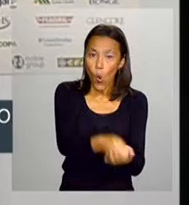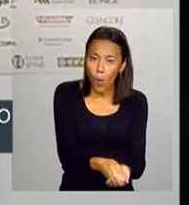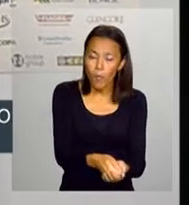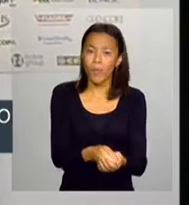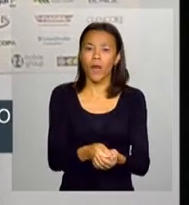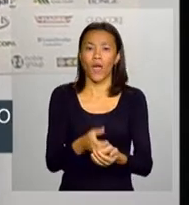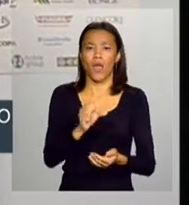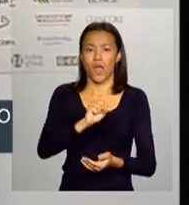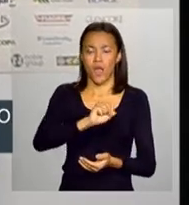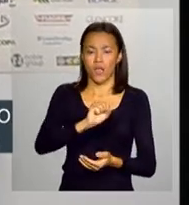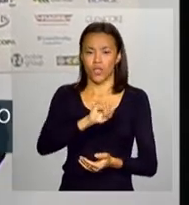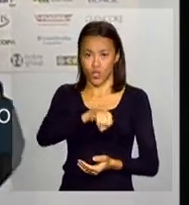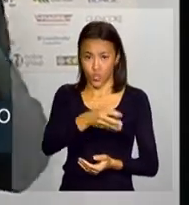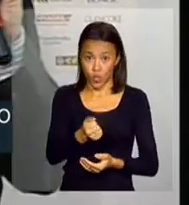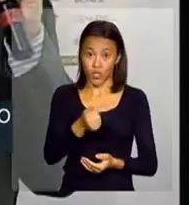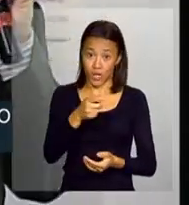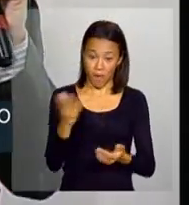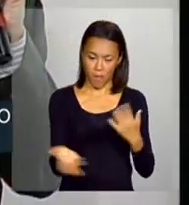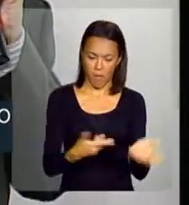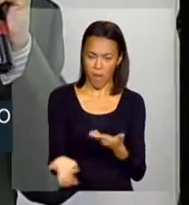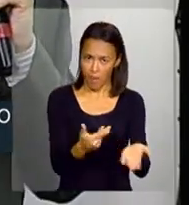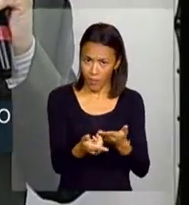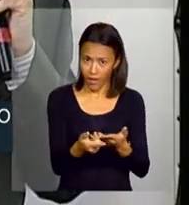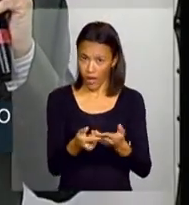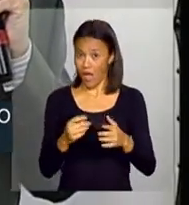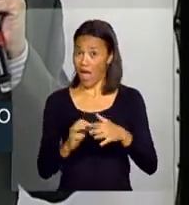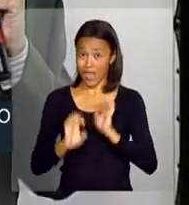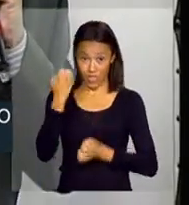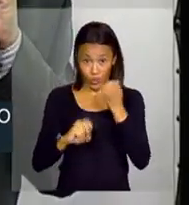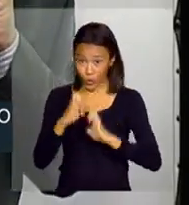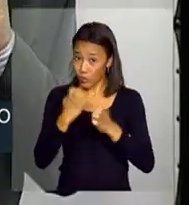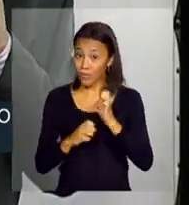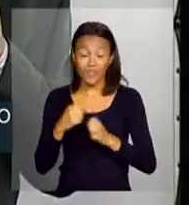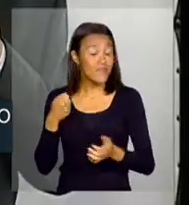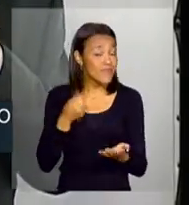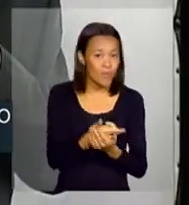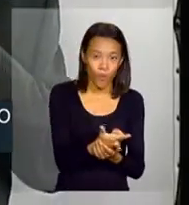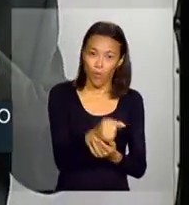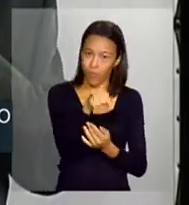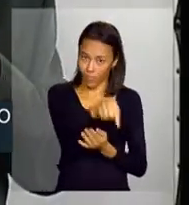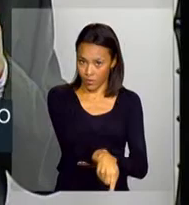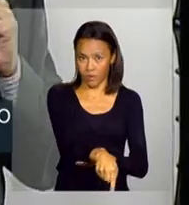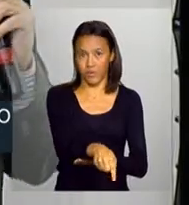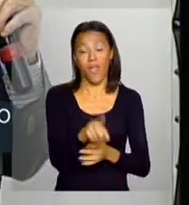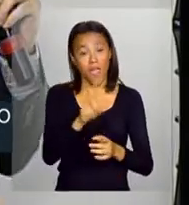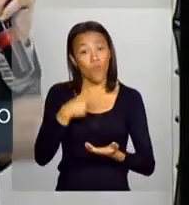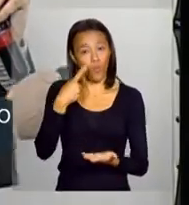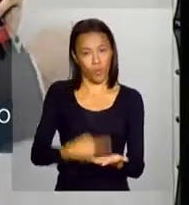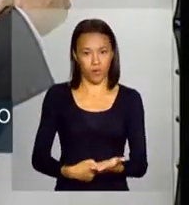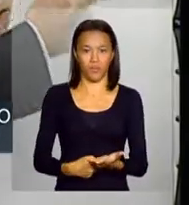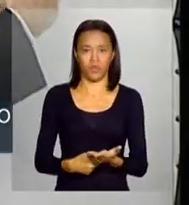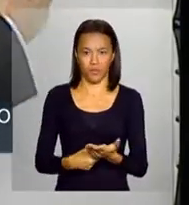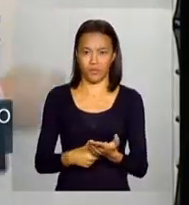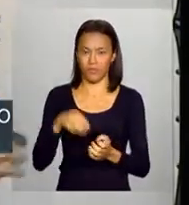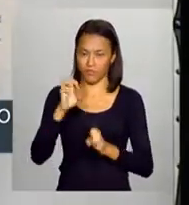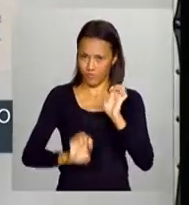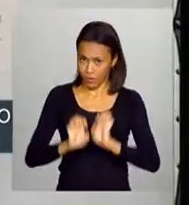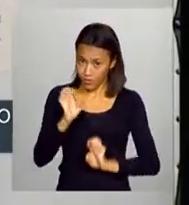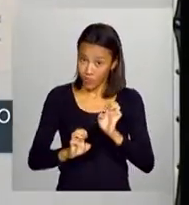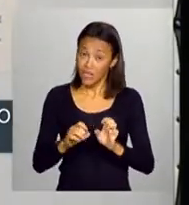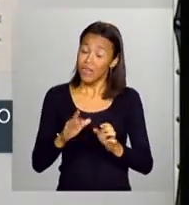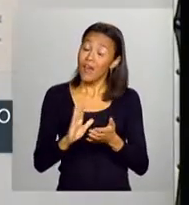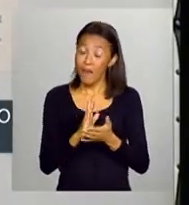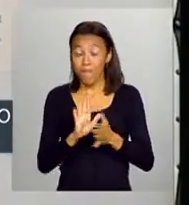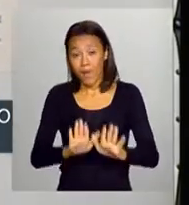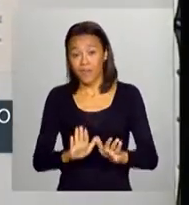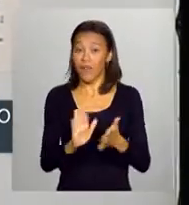áreas que vêm de desmatamento. Ou seja, há uma pressão concreta, as indústrias não compram soja. Esse é o compromisso da indústria. E, mesmo assim, ainda alguns